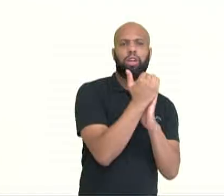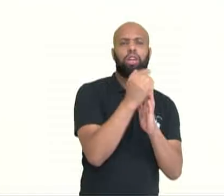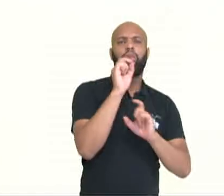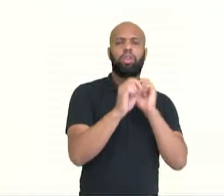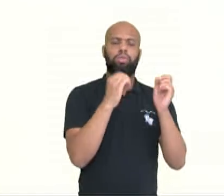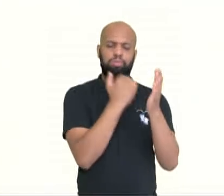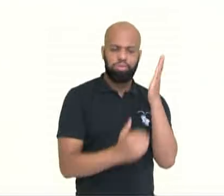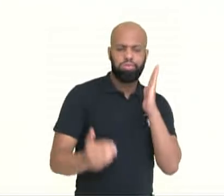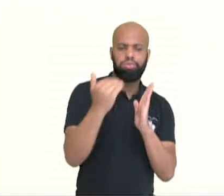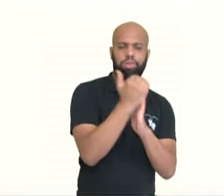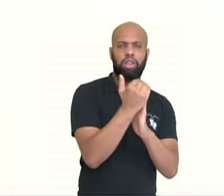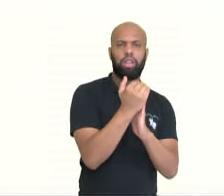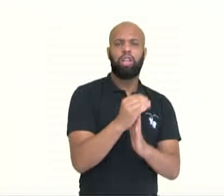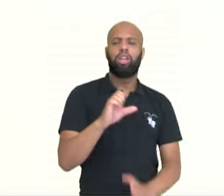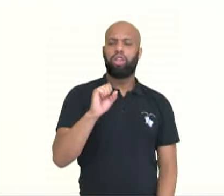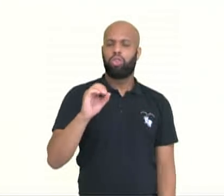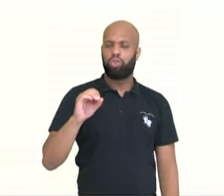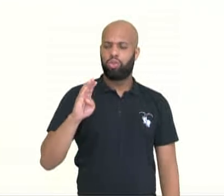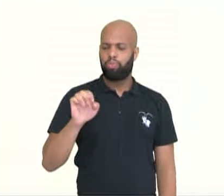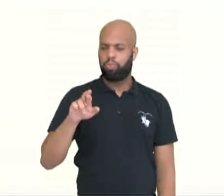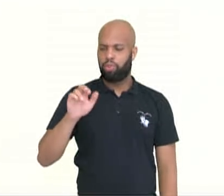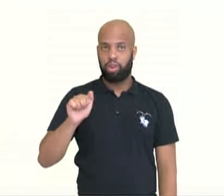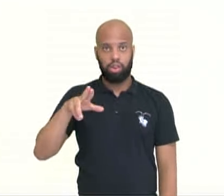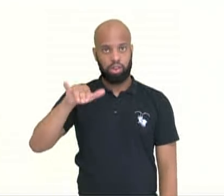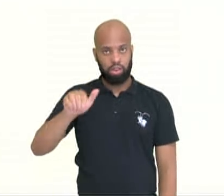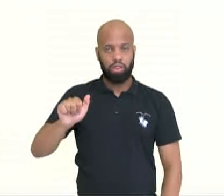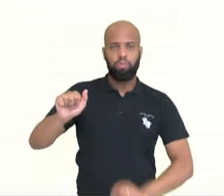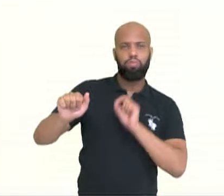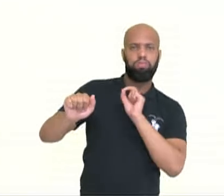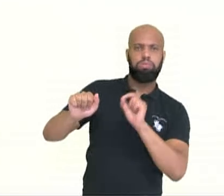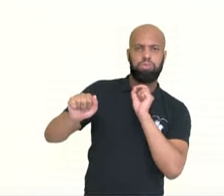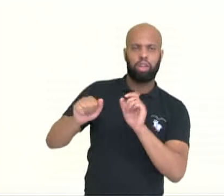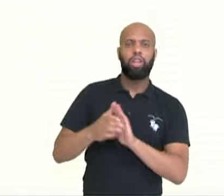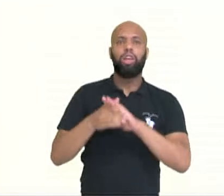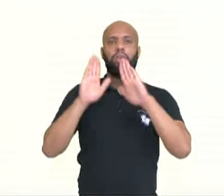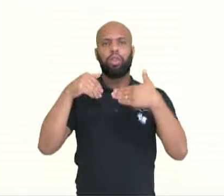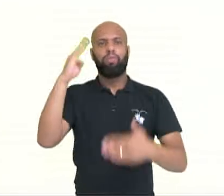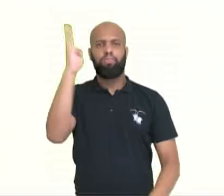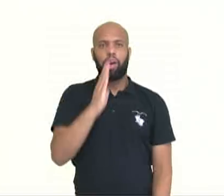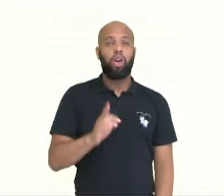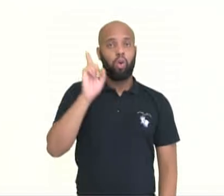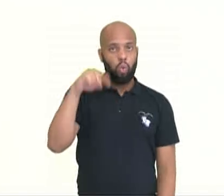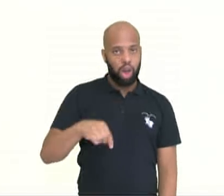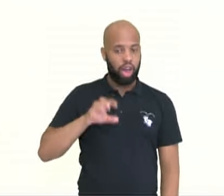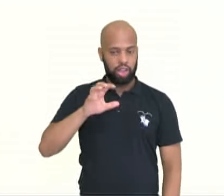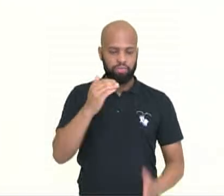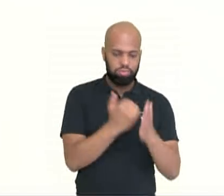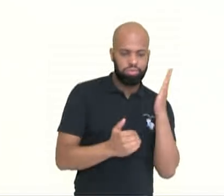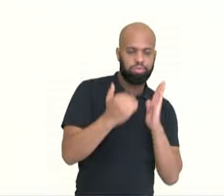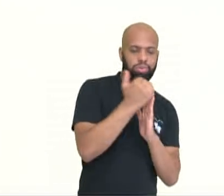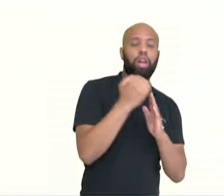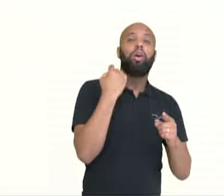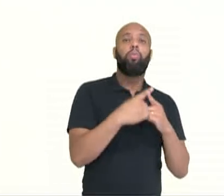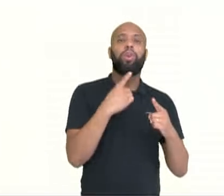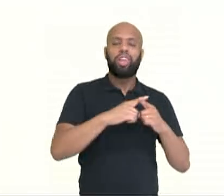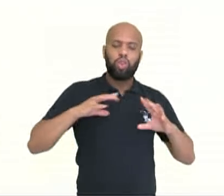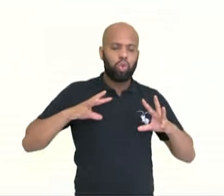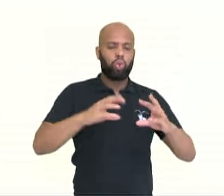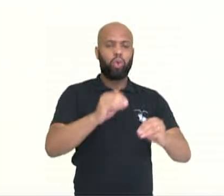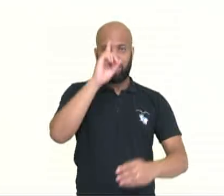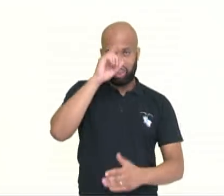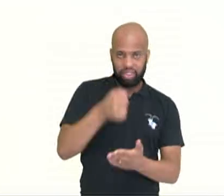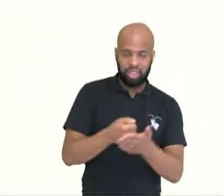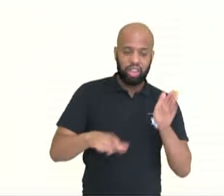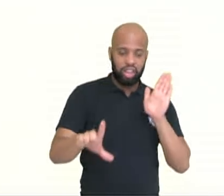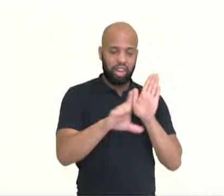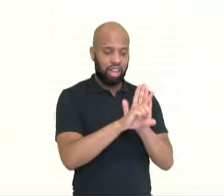que significa o conceito de soberania? O Brasil é um país soberano, pois todas as decisões, todas as